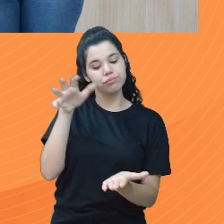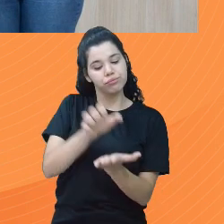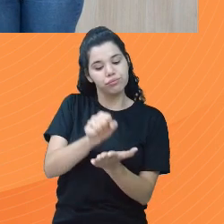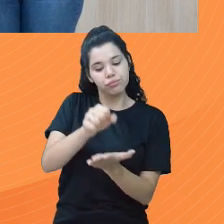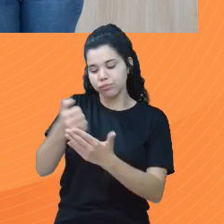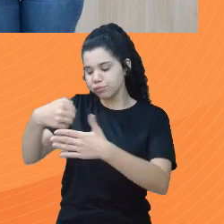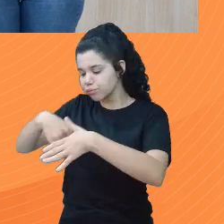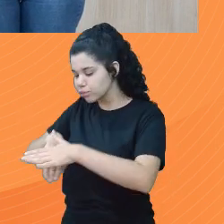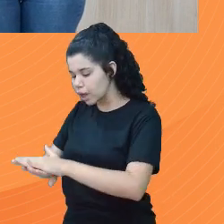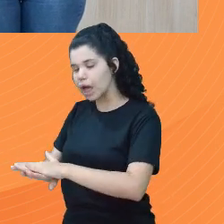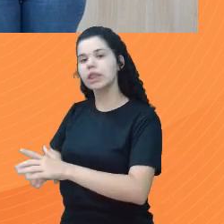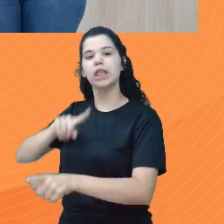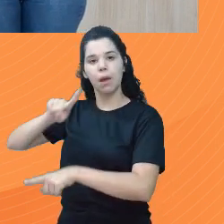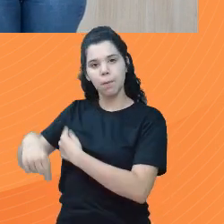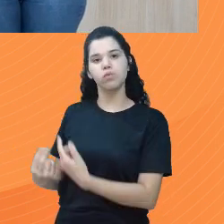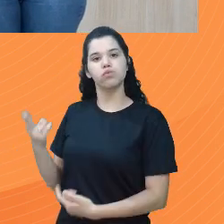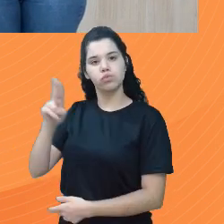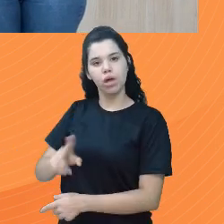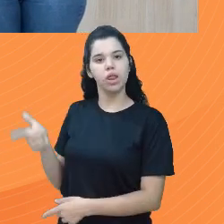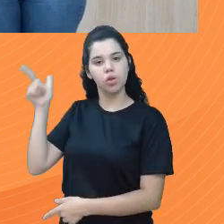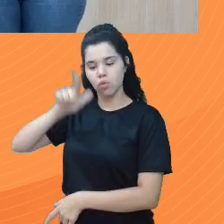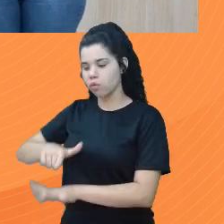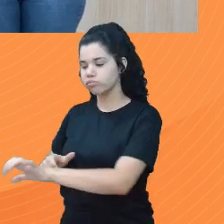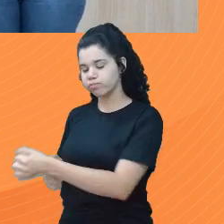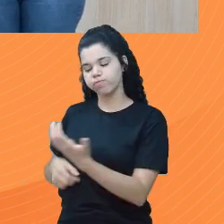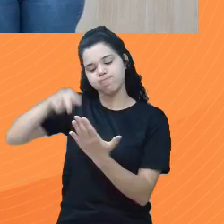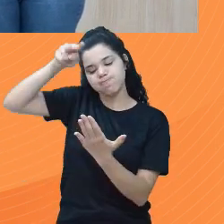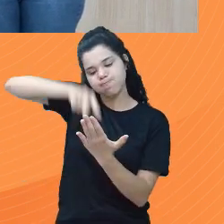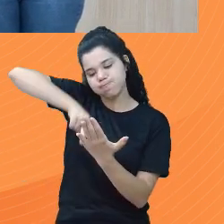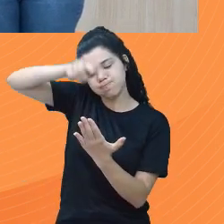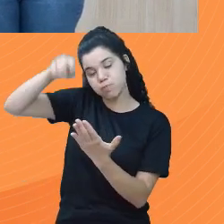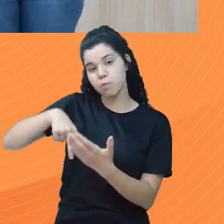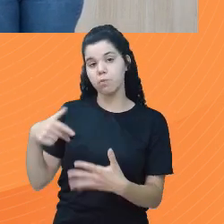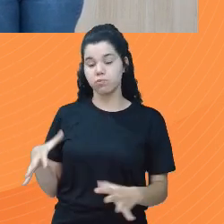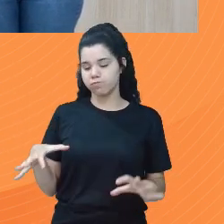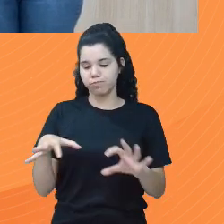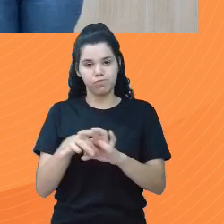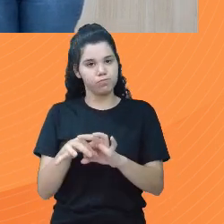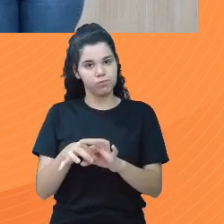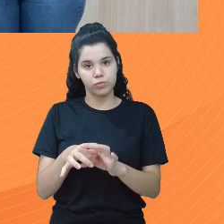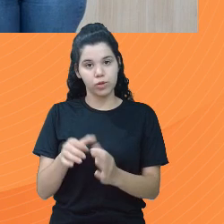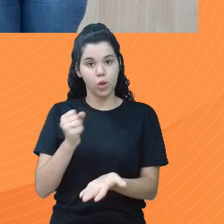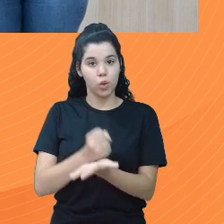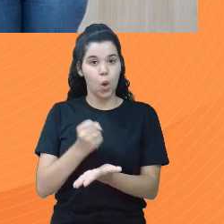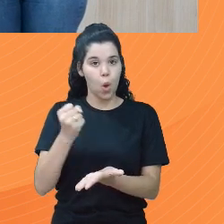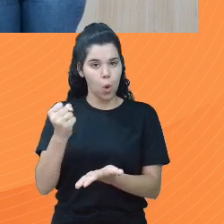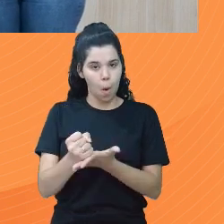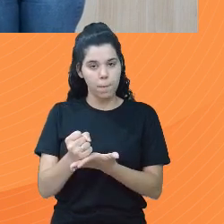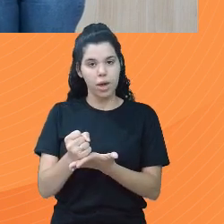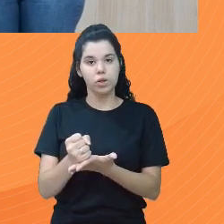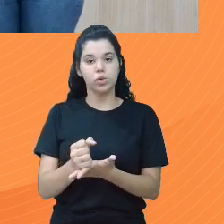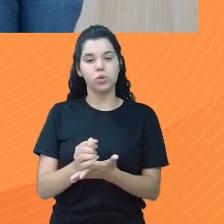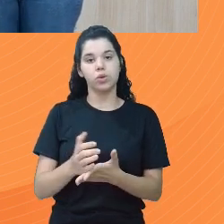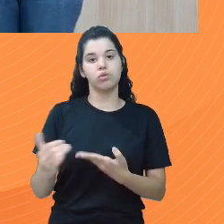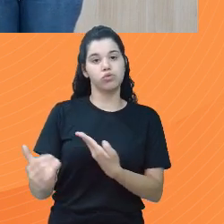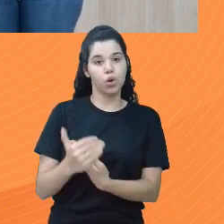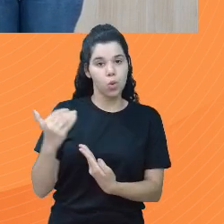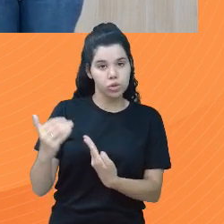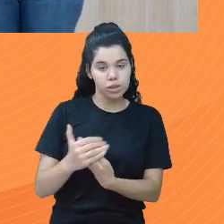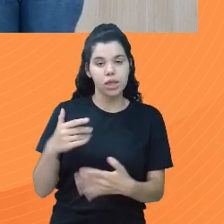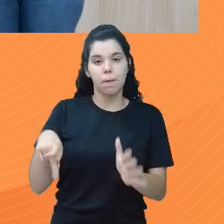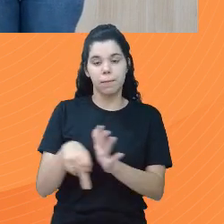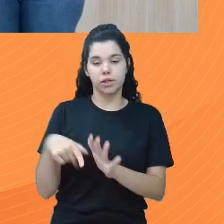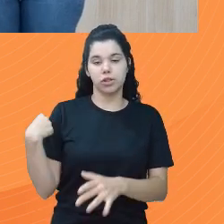interagir com esses registros. Eles fazem parte da documentação norteadora que a gente precisa ter na